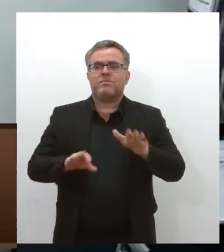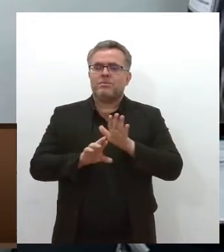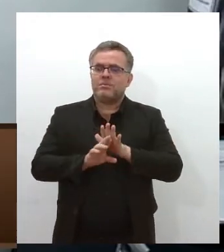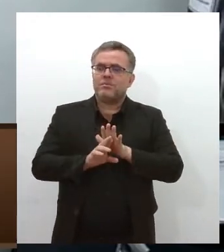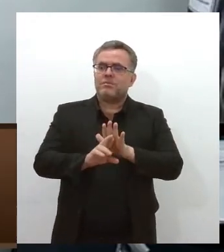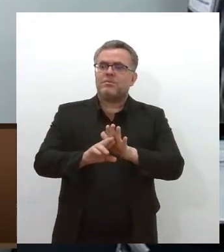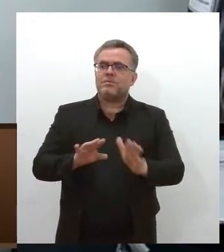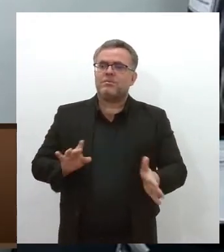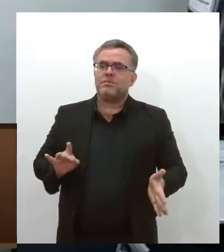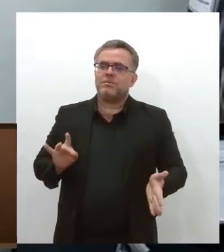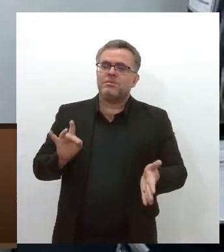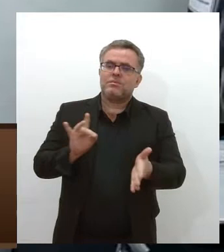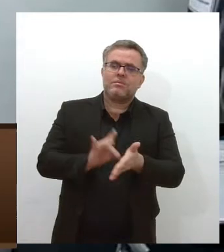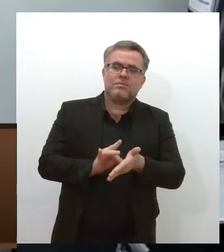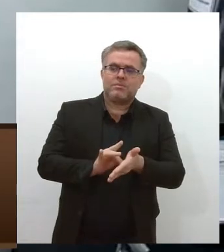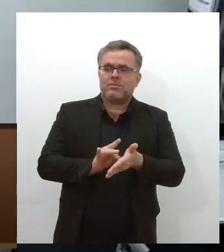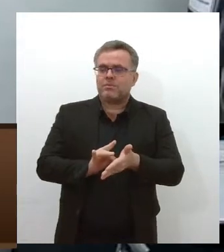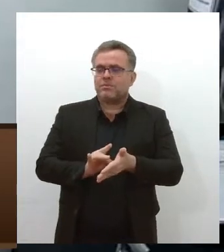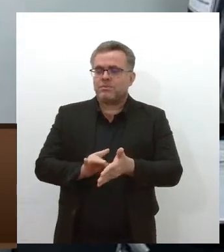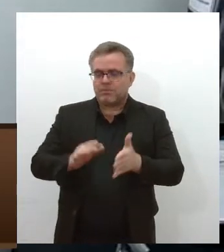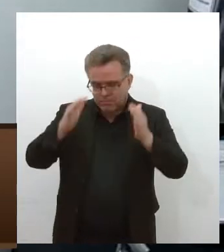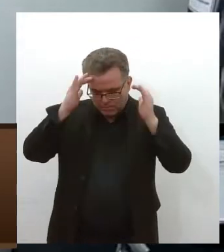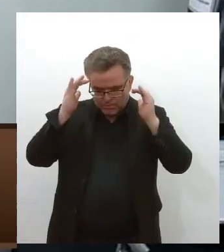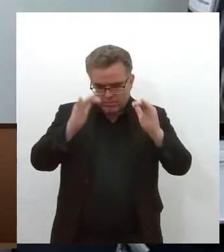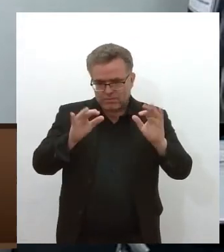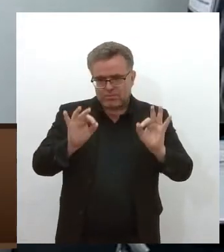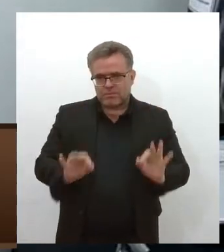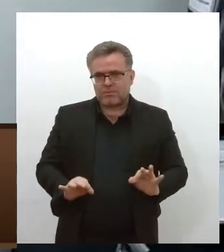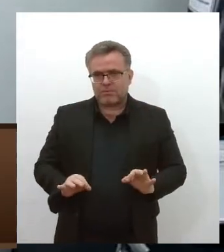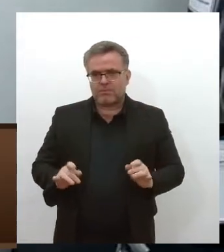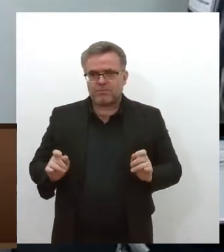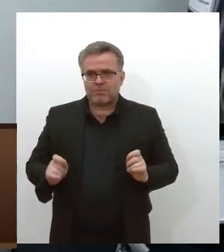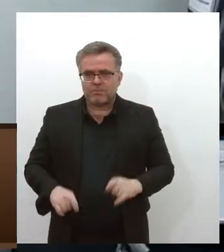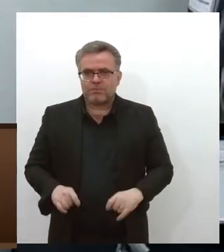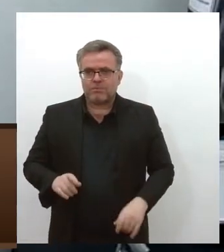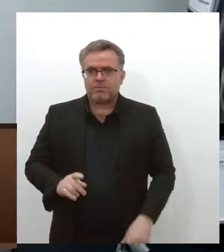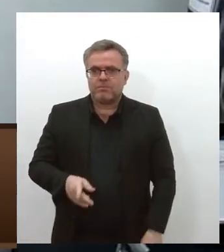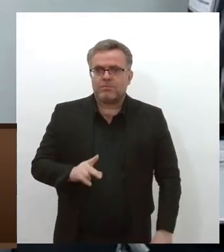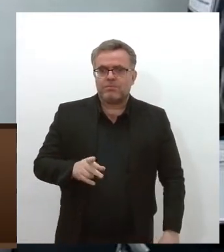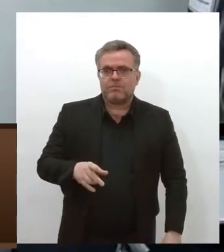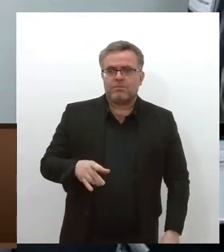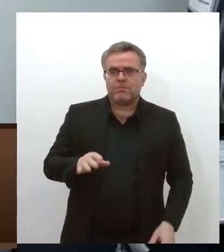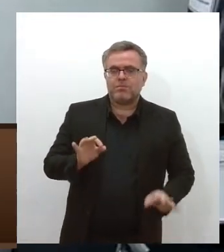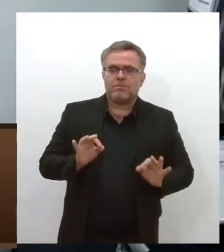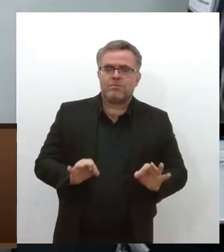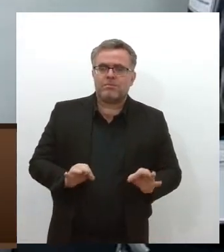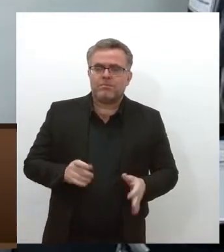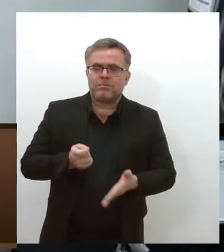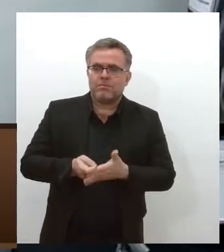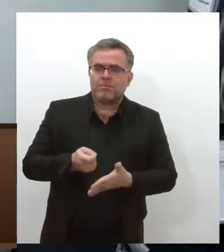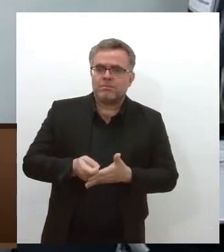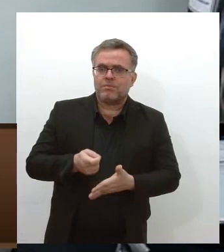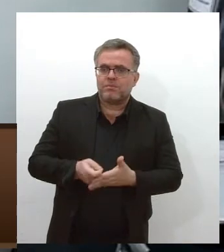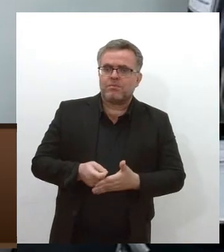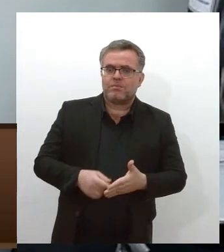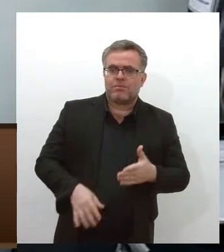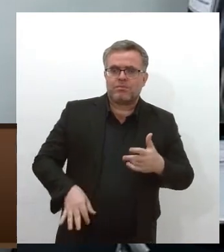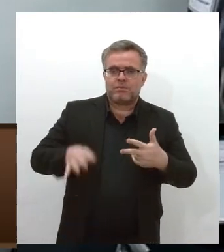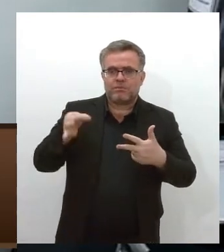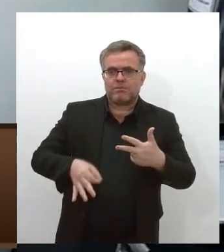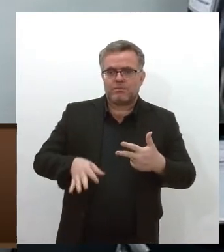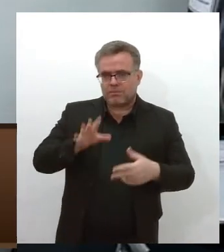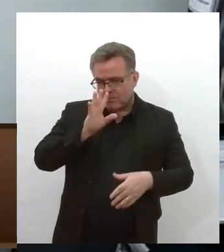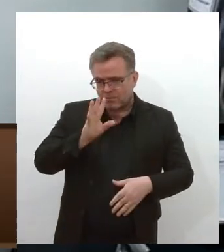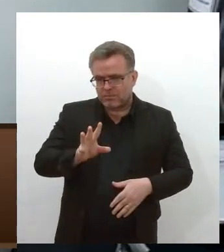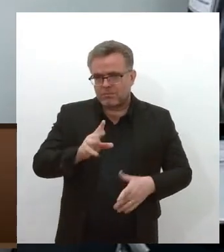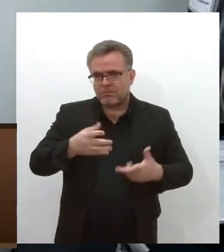a vontade do eleitor. O executivo, na verdade, executa, o judiciário julga, mas o legislativo ele não